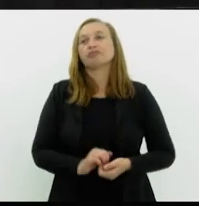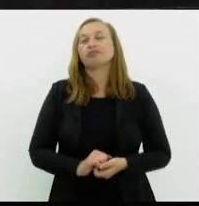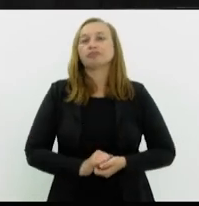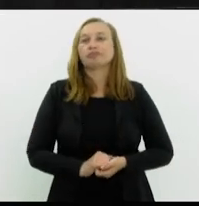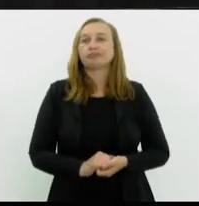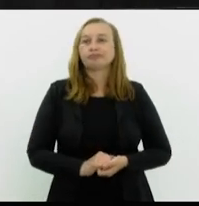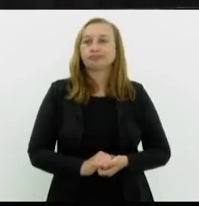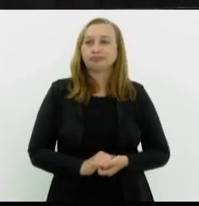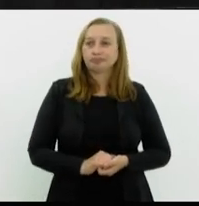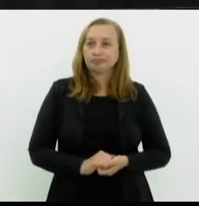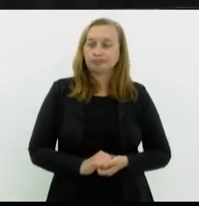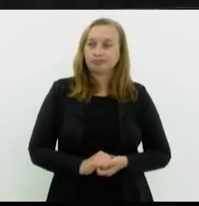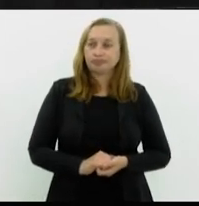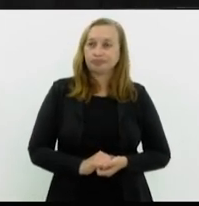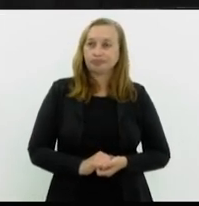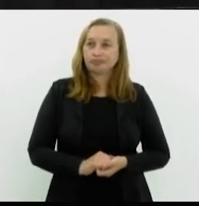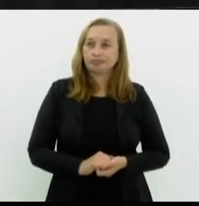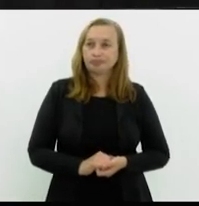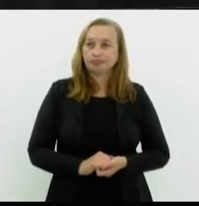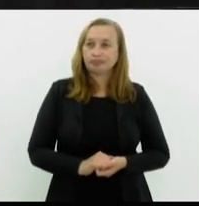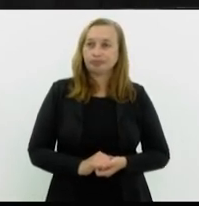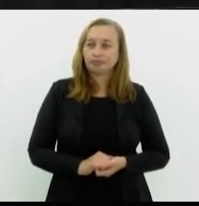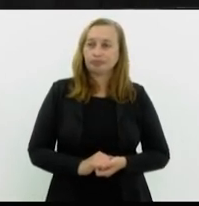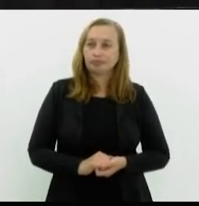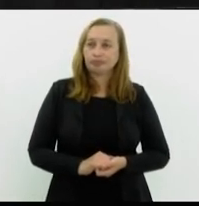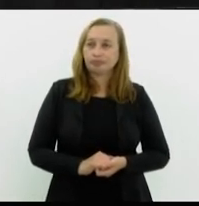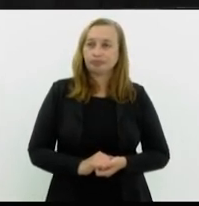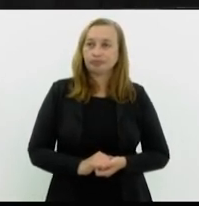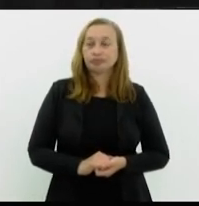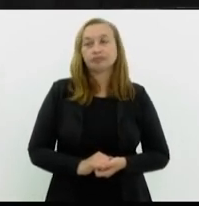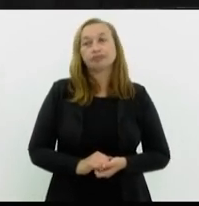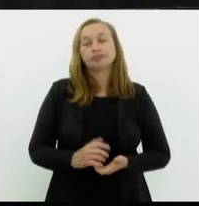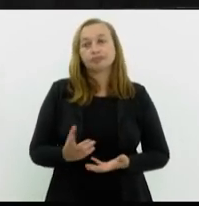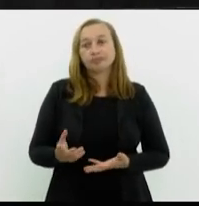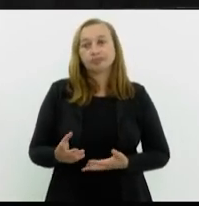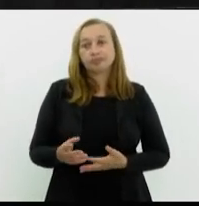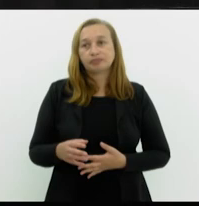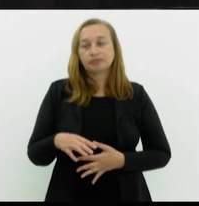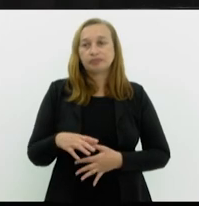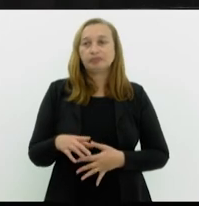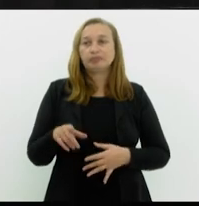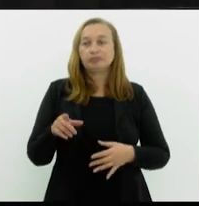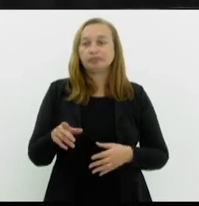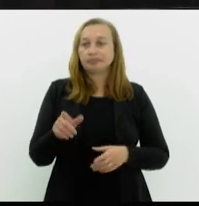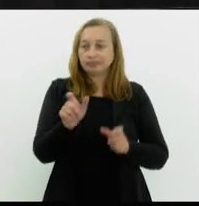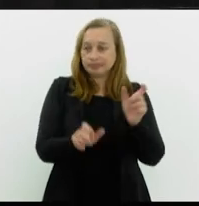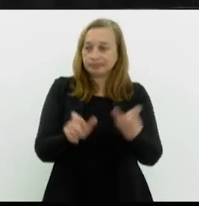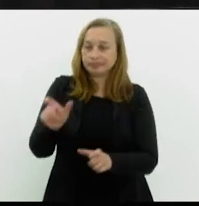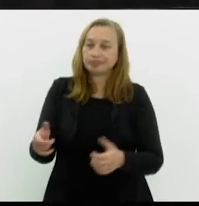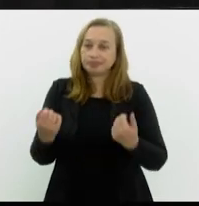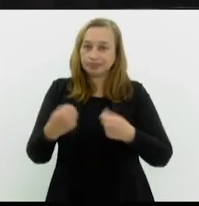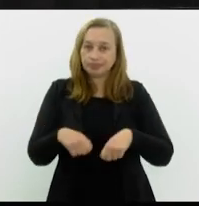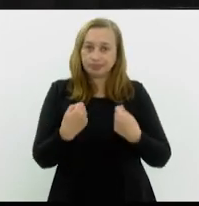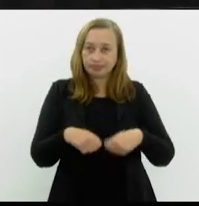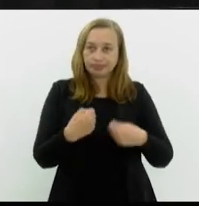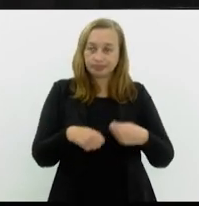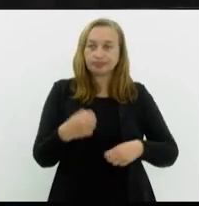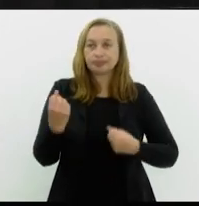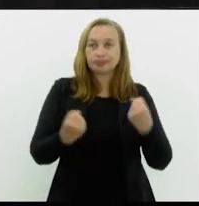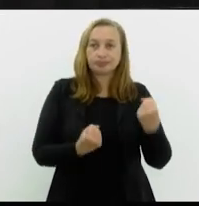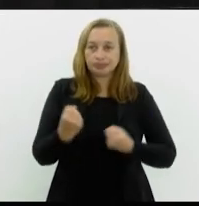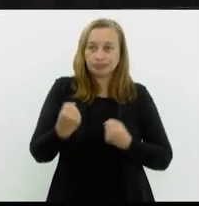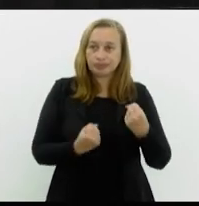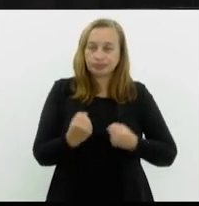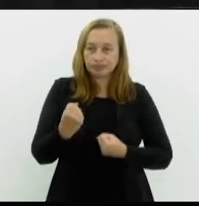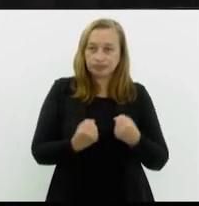Insuficiente para a renda daqueles que necessitam do veículo para ganhar o pão nosso de cada